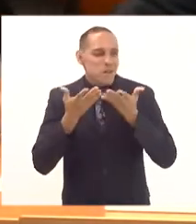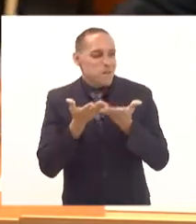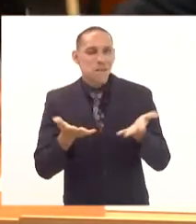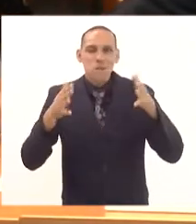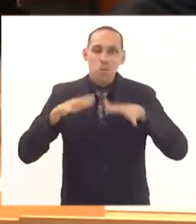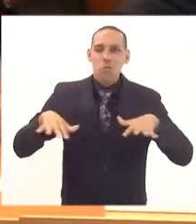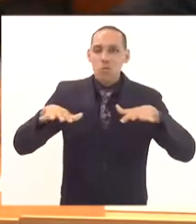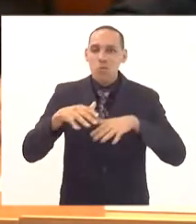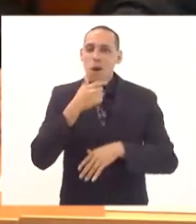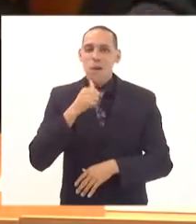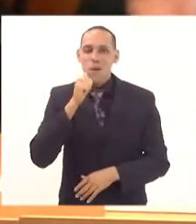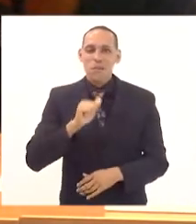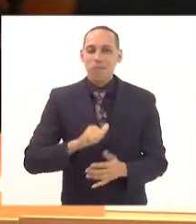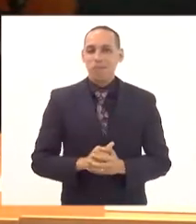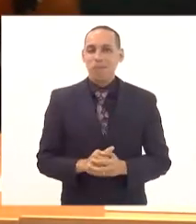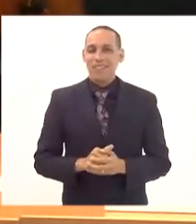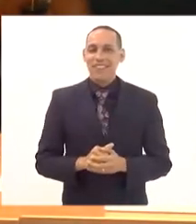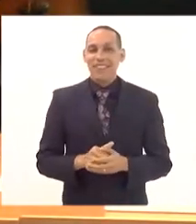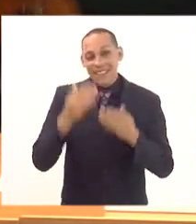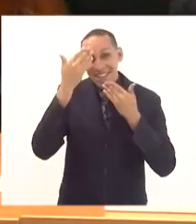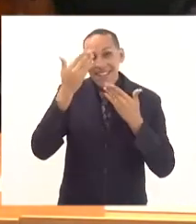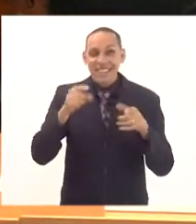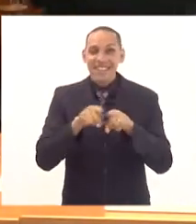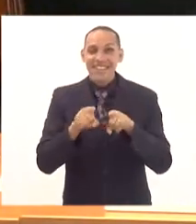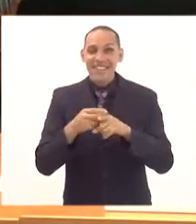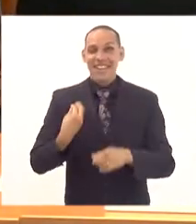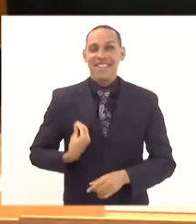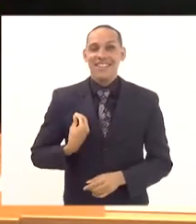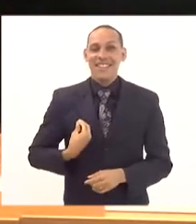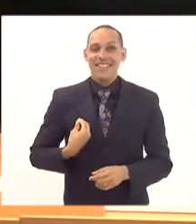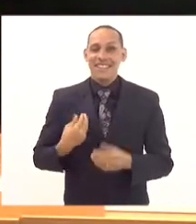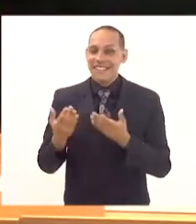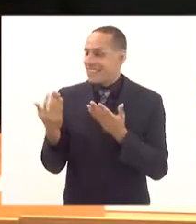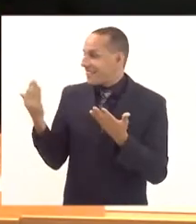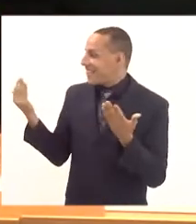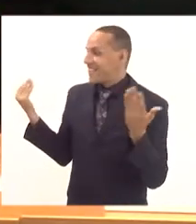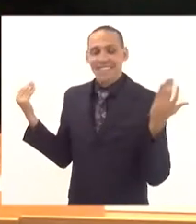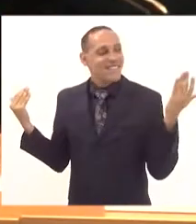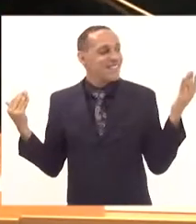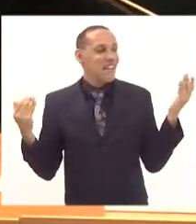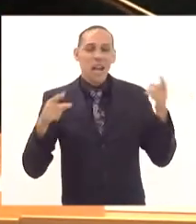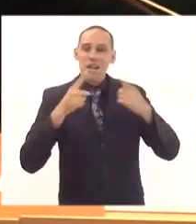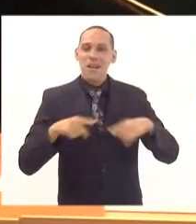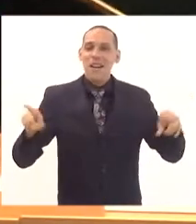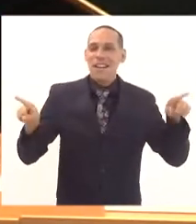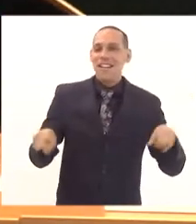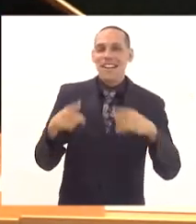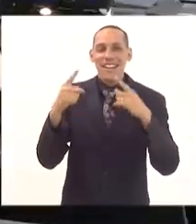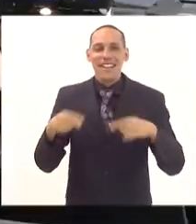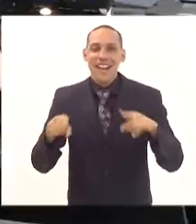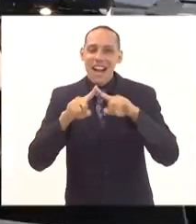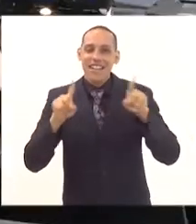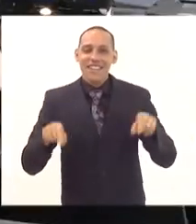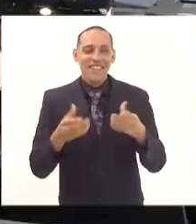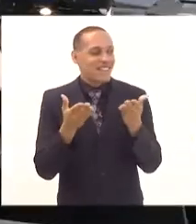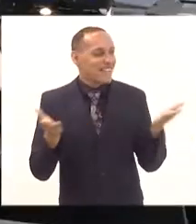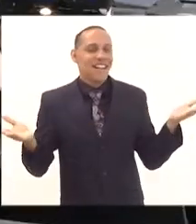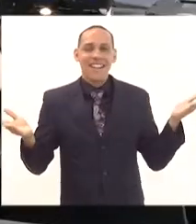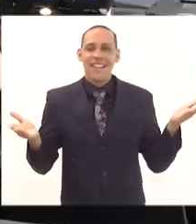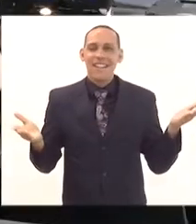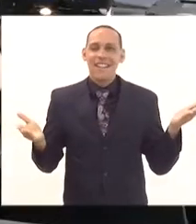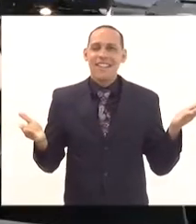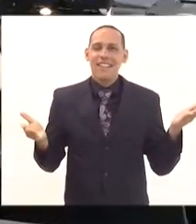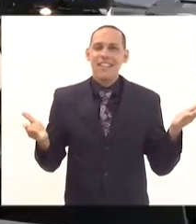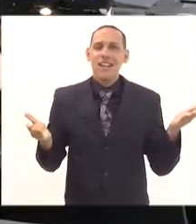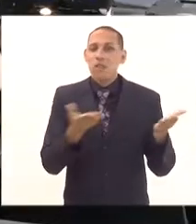e todos queremos agradecer a presença dos músicos aqui e dizer o quanto à